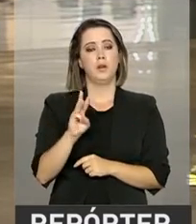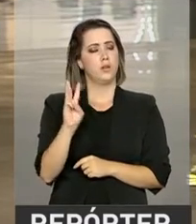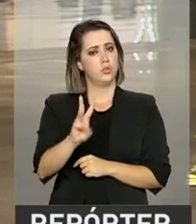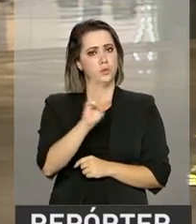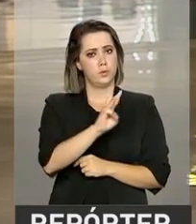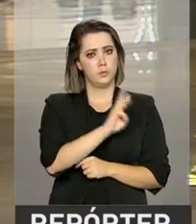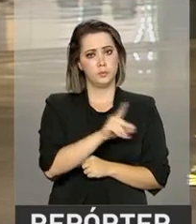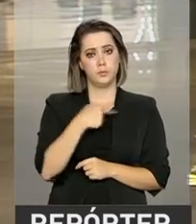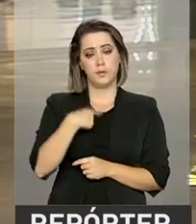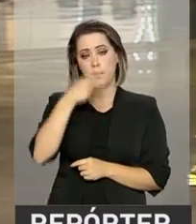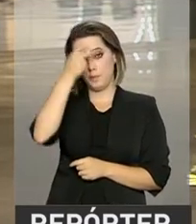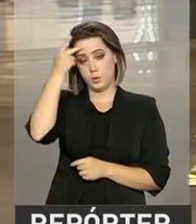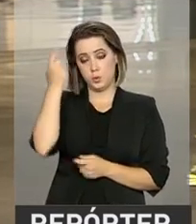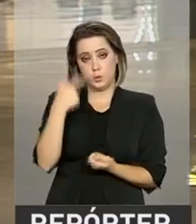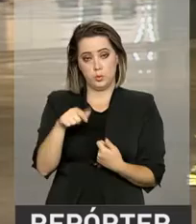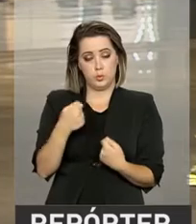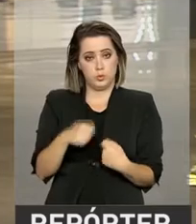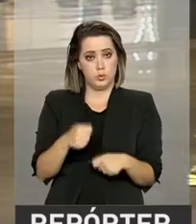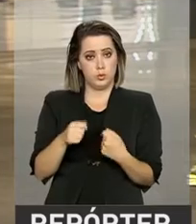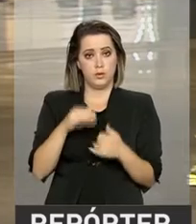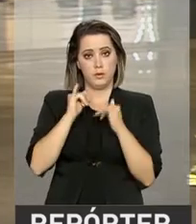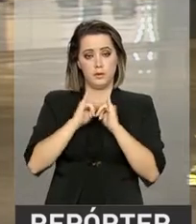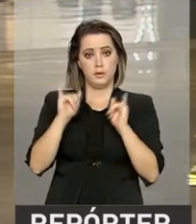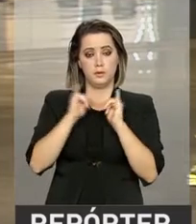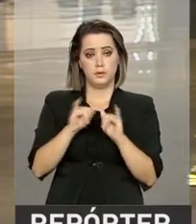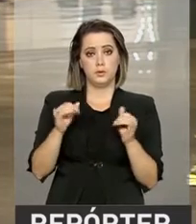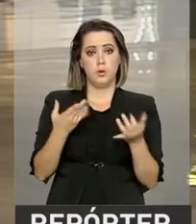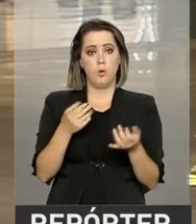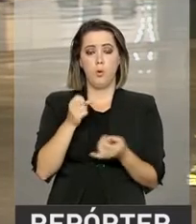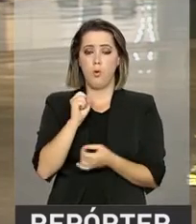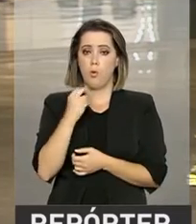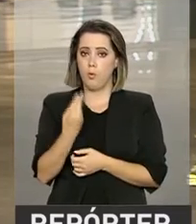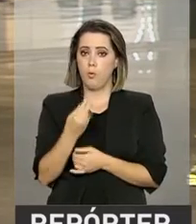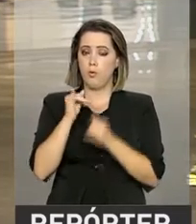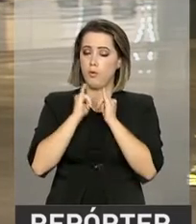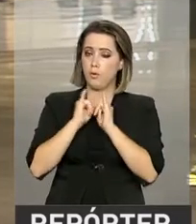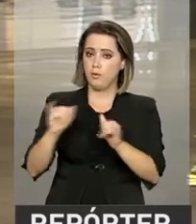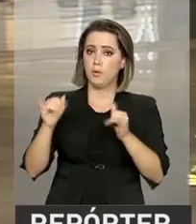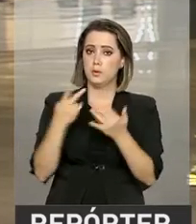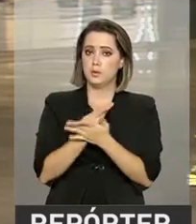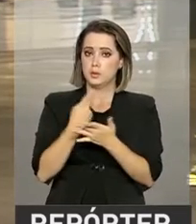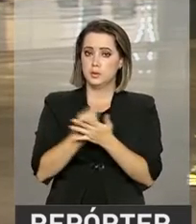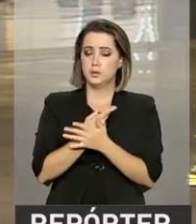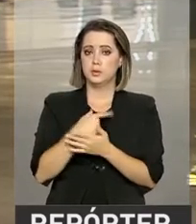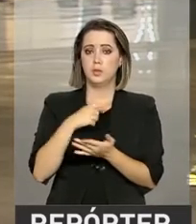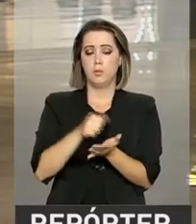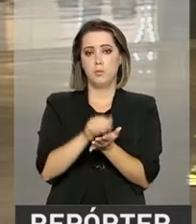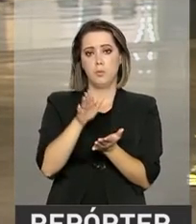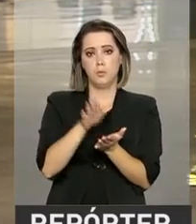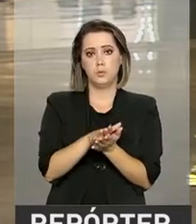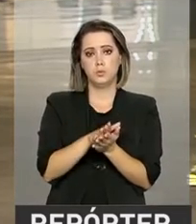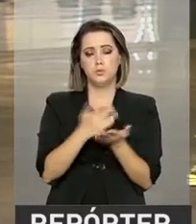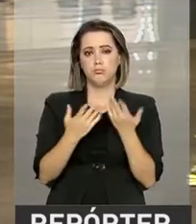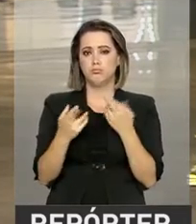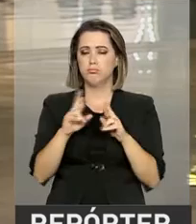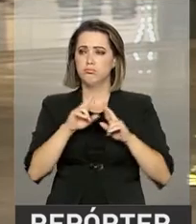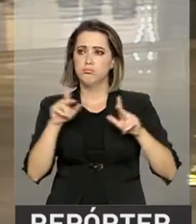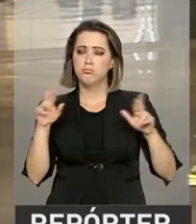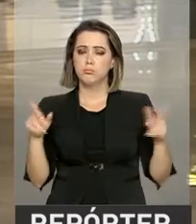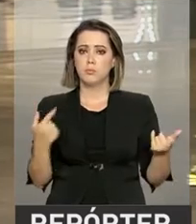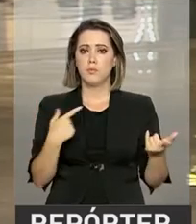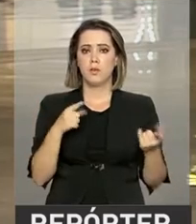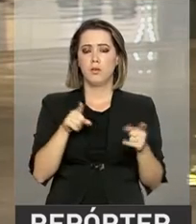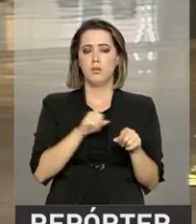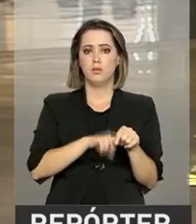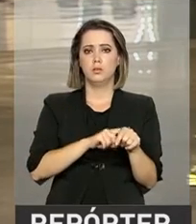a declaração no prazo ou fornecer informações incorretas vai pagar multas. Os valores variam de acordo com